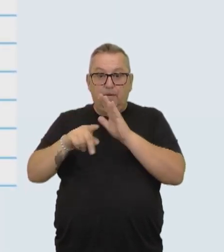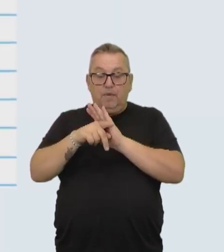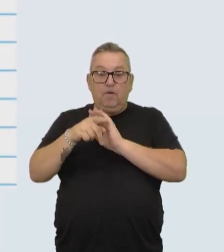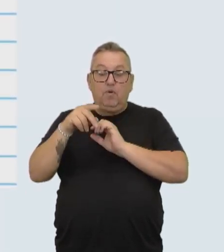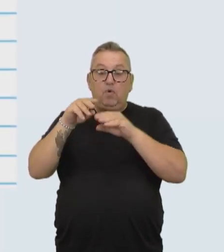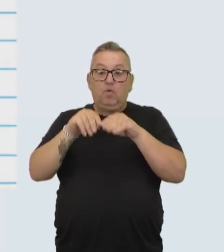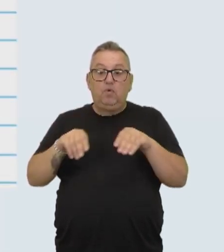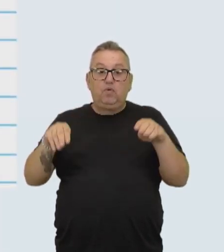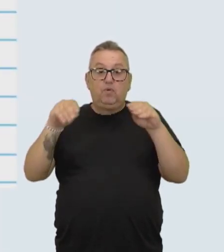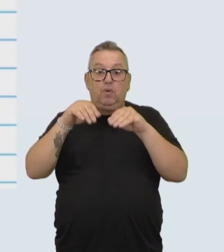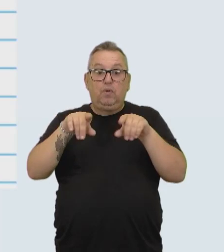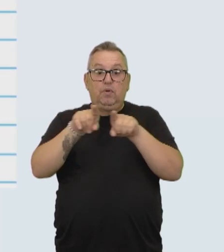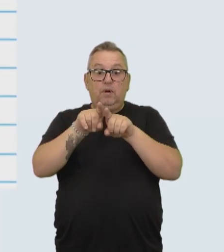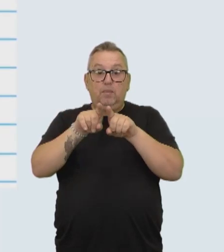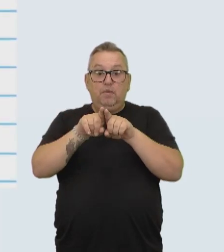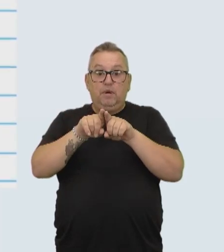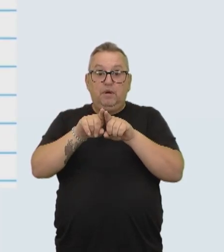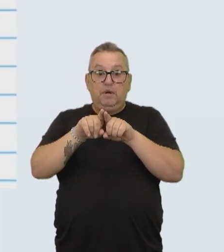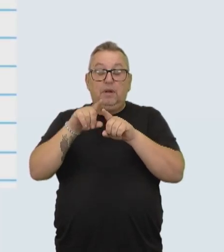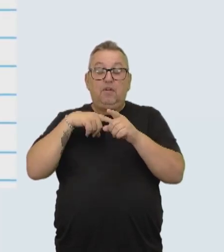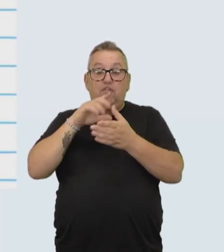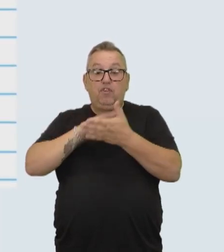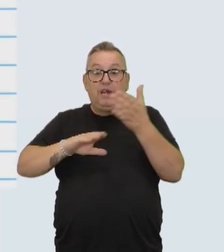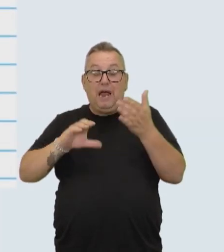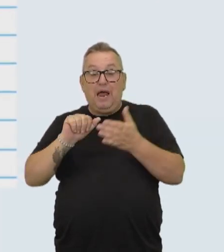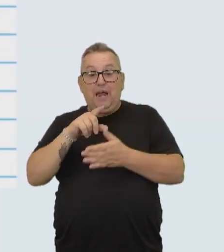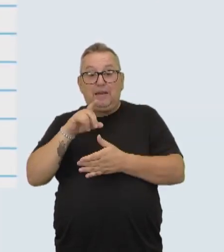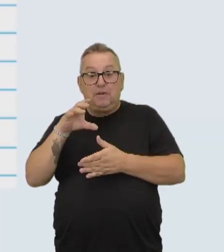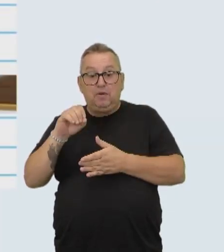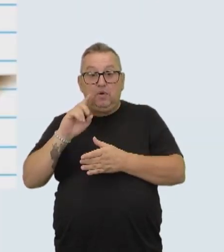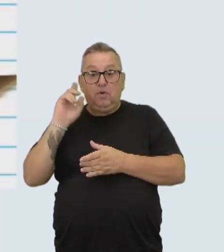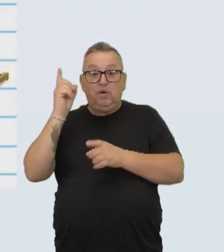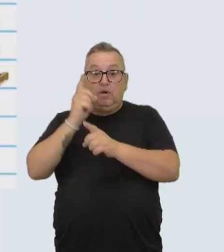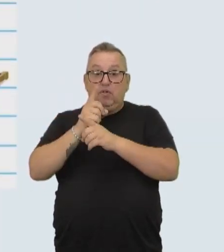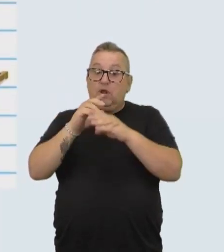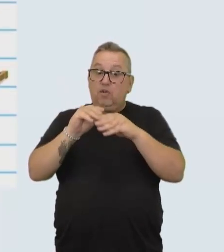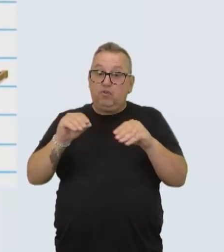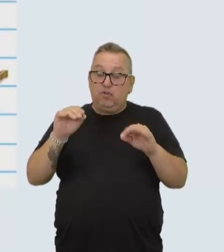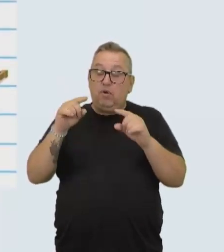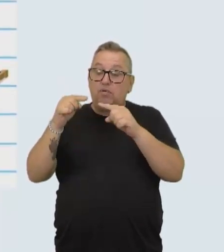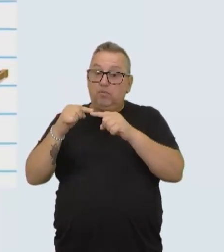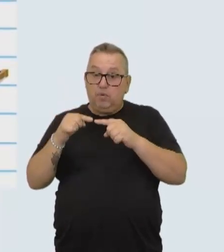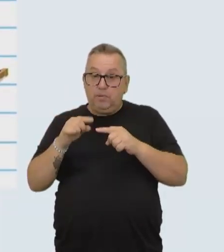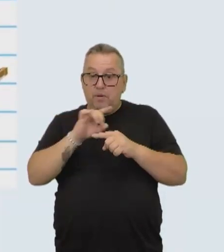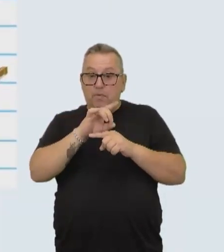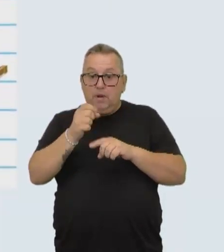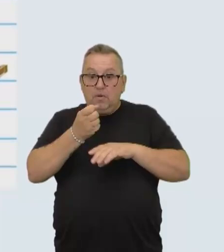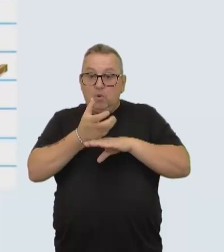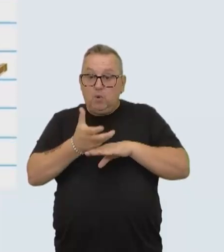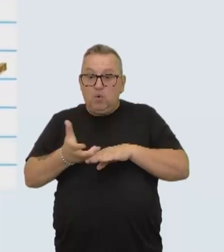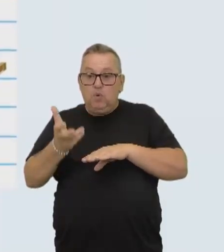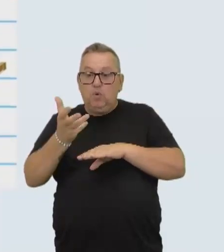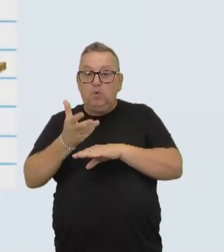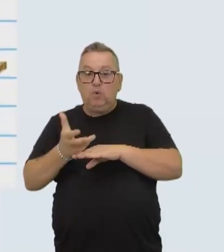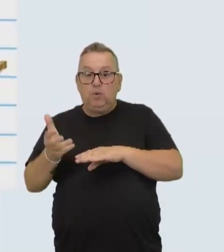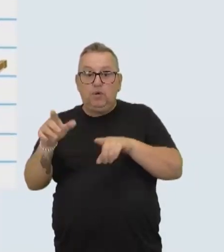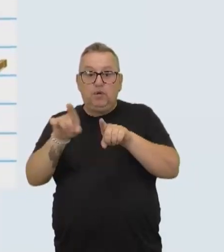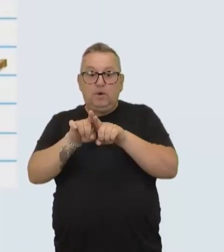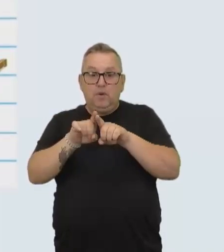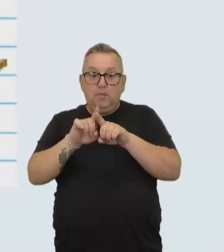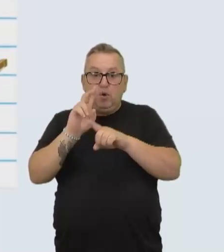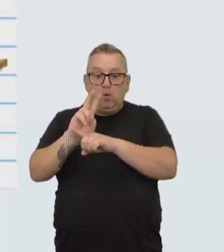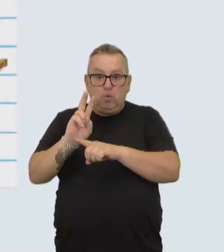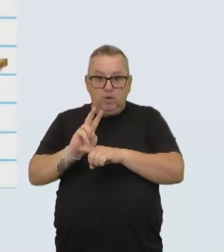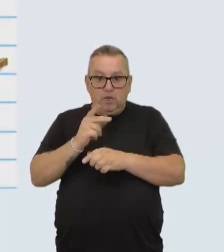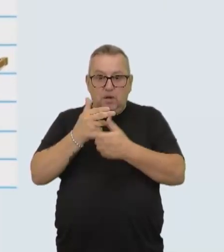natural do solo, neutralizar sua acidez, identificar solos apropriados para cada cultura, monitorar os teores de matéria orgânica